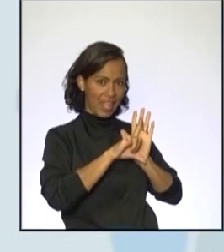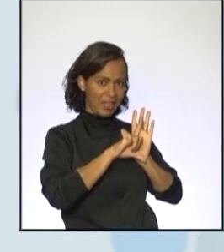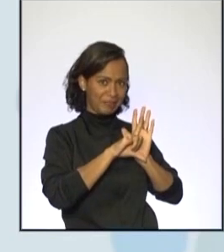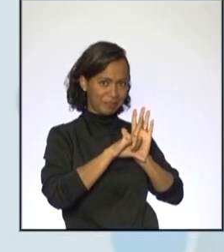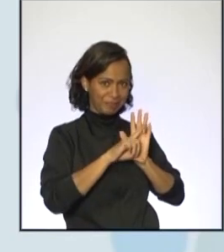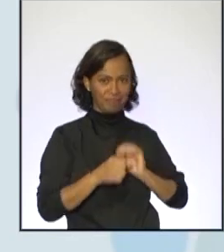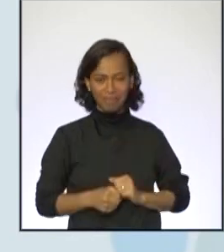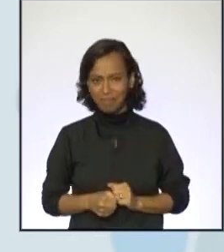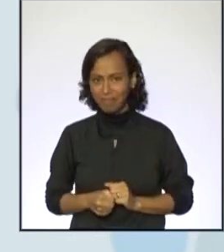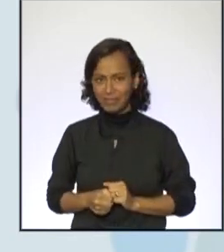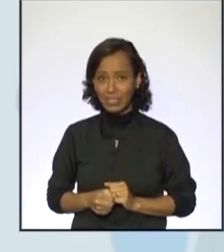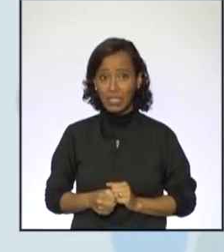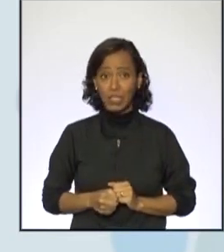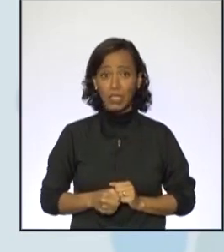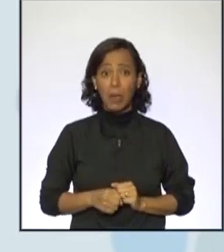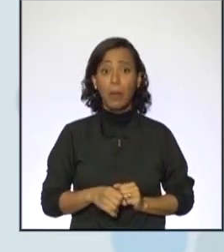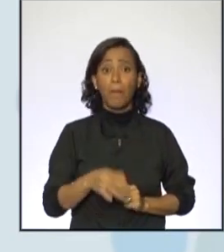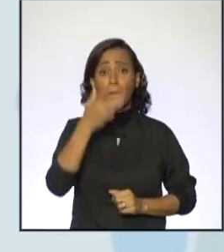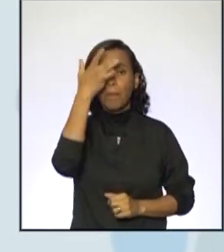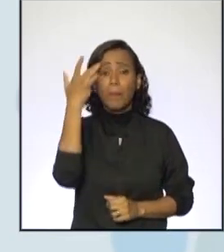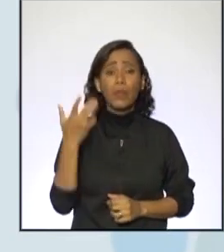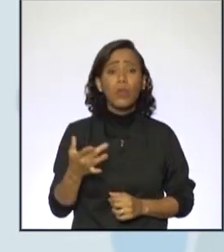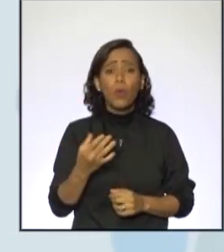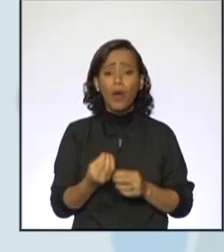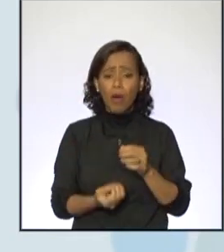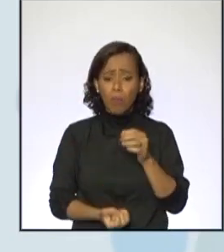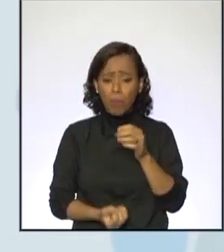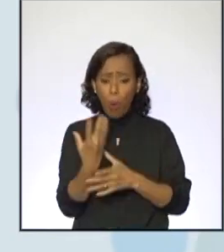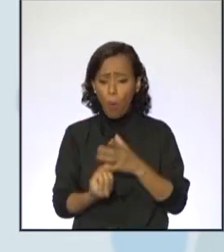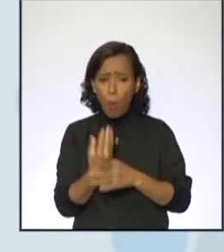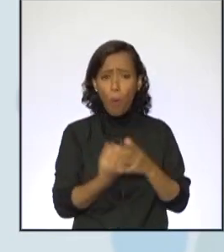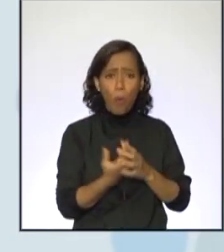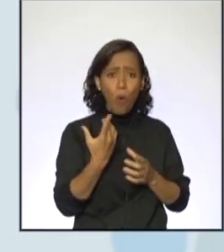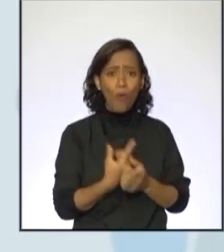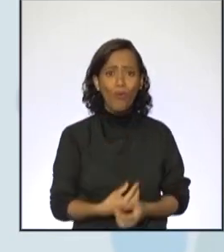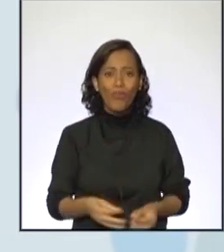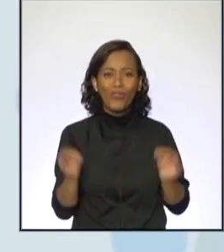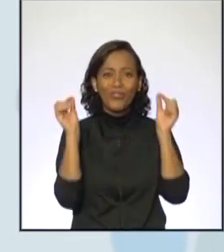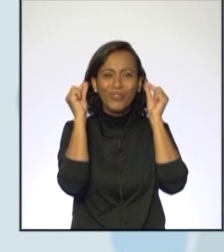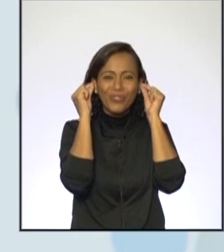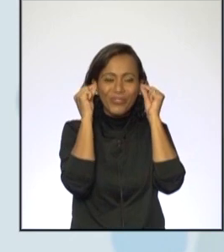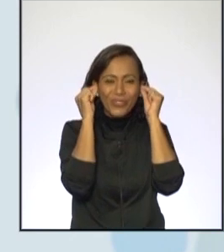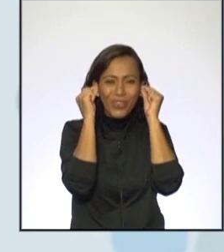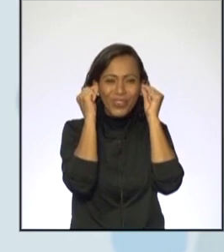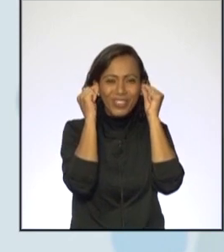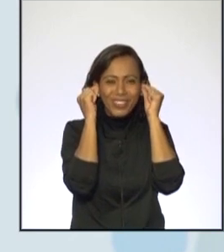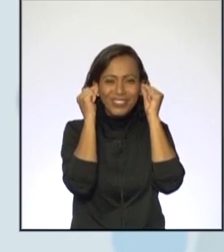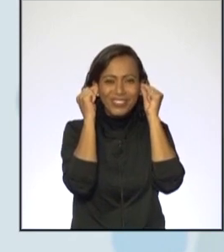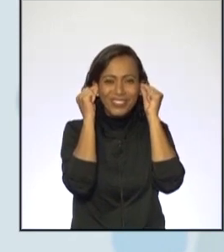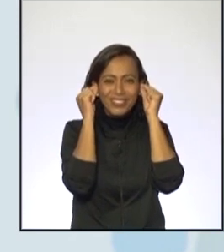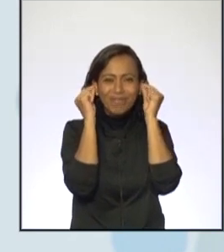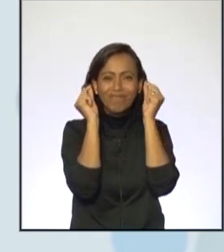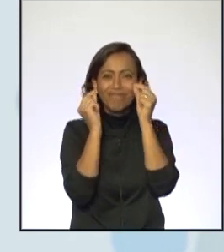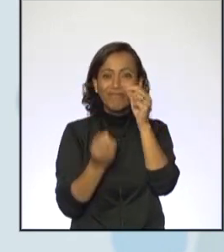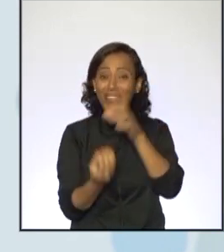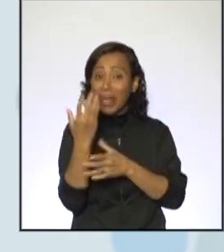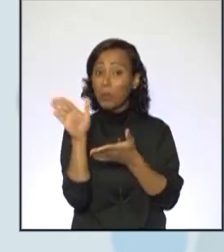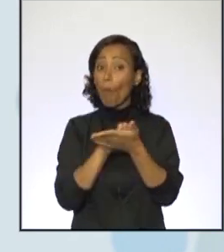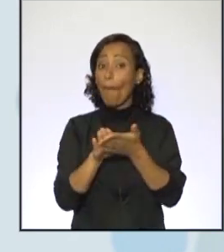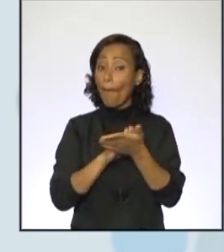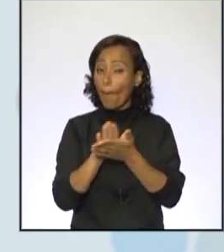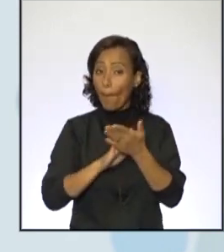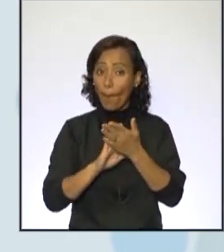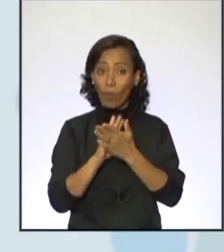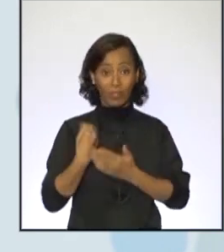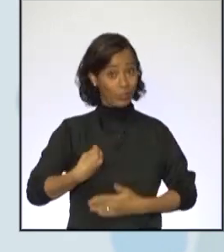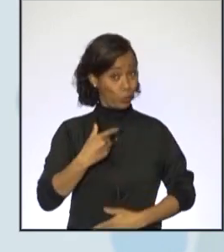existiria se não tivessem inventado o fone de ouvido? Olha, outra pergunta, Olha lá, hein? ó, presta atenção. Essa